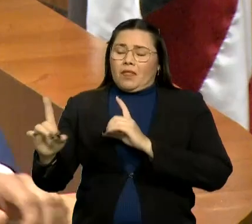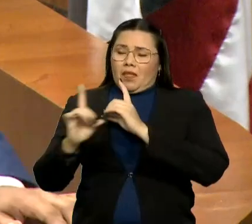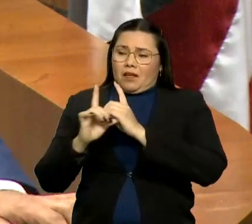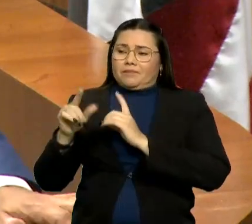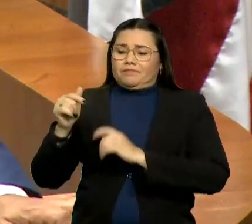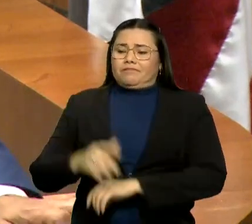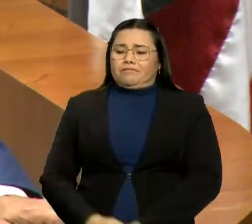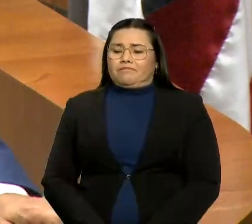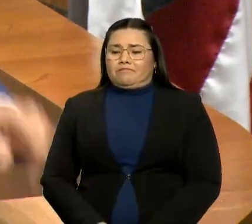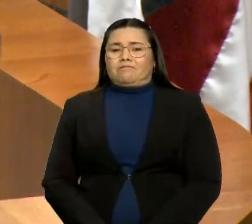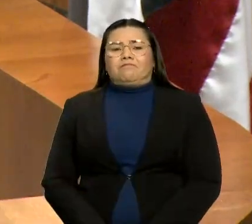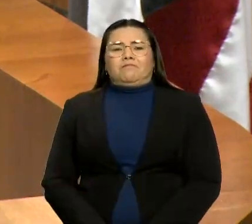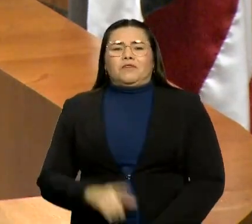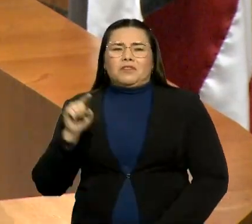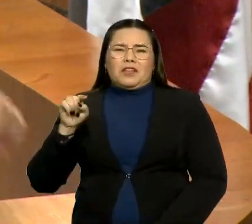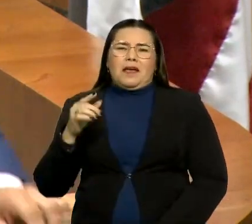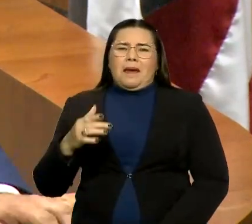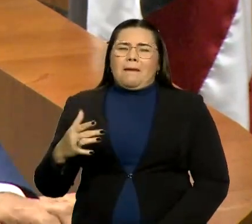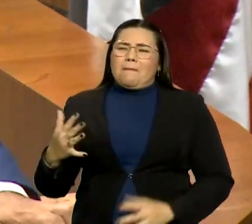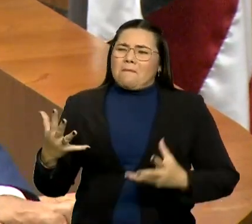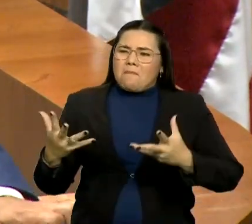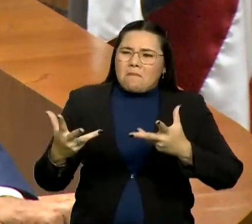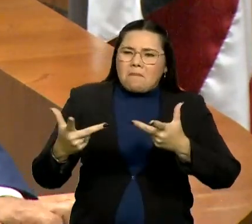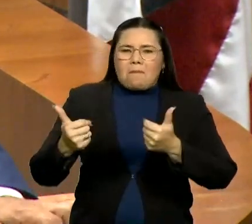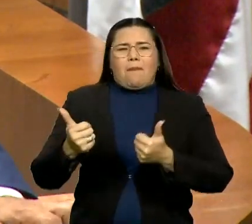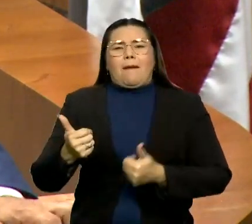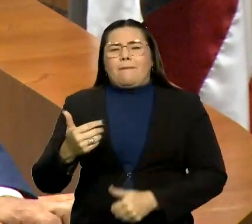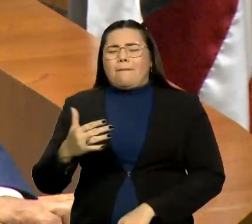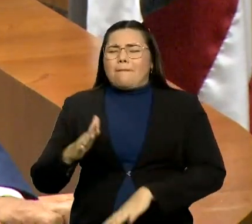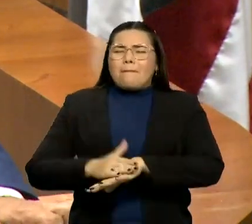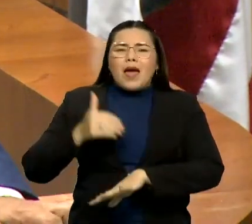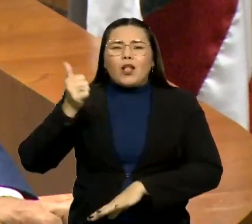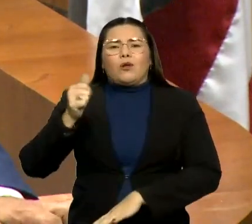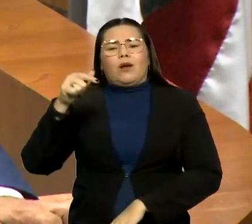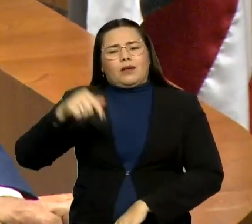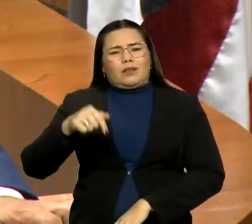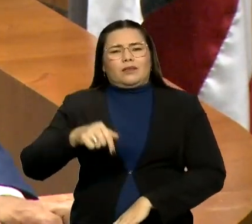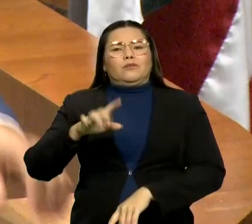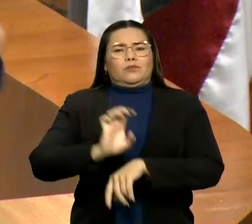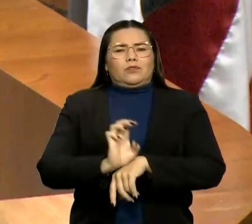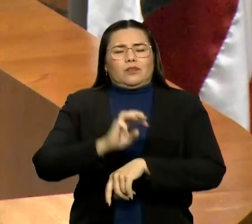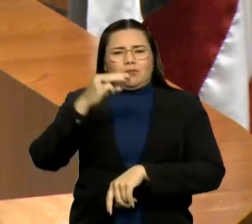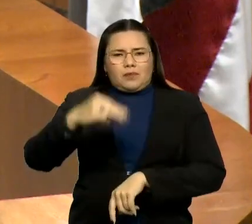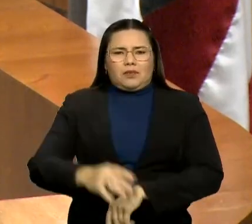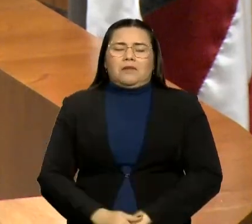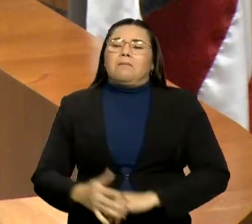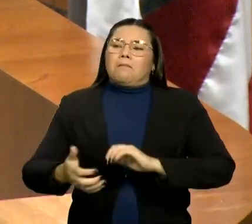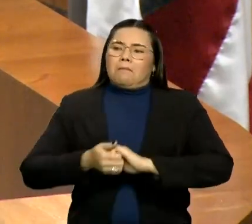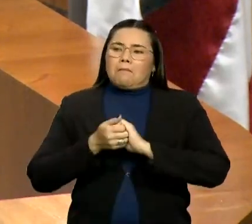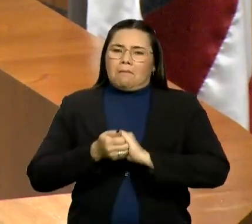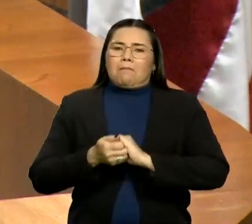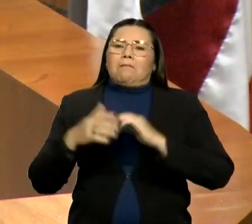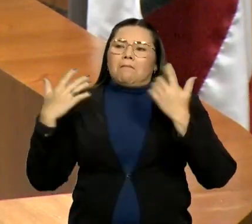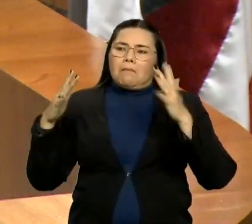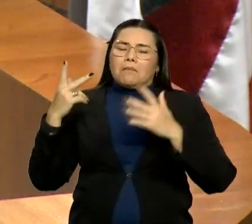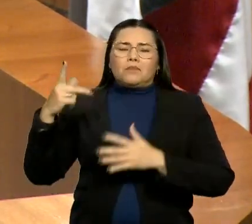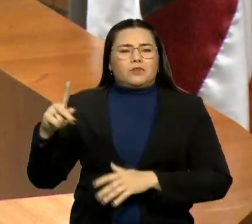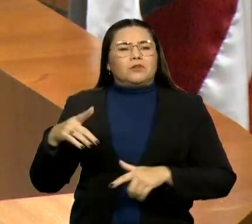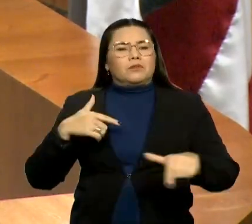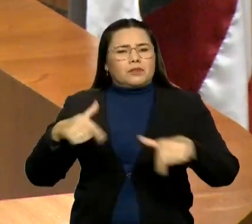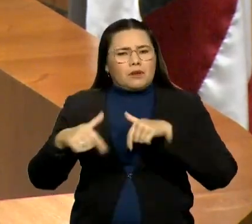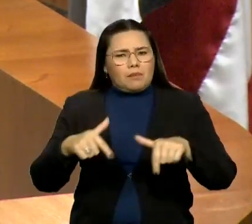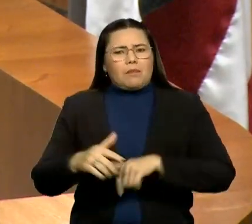do estado do Maranhão, quiçá do Brasil. Parabéns pelo seu trabalho, acompanho constantemente. Uma análise